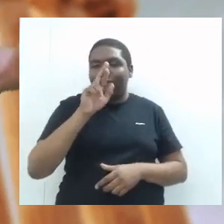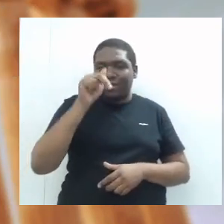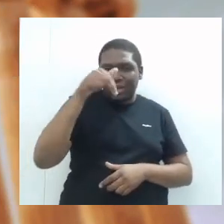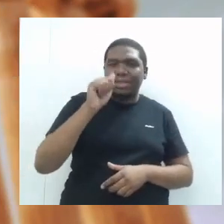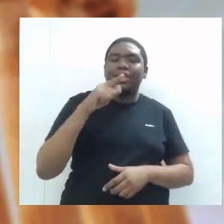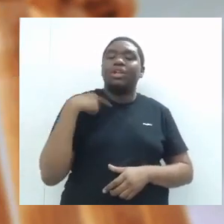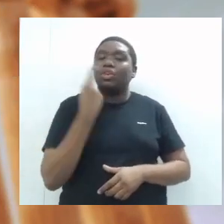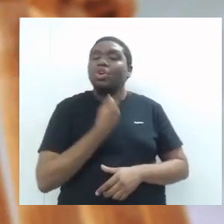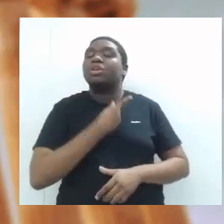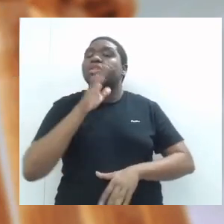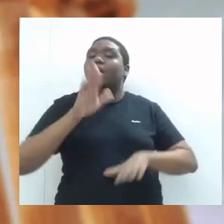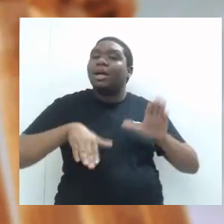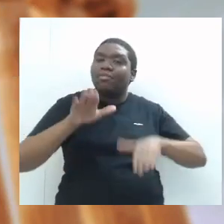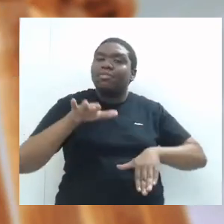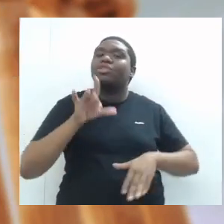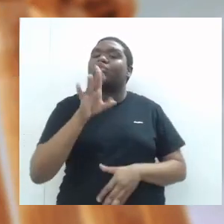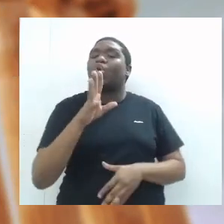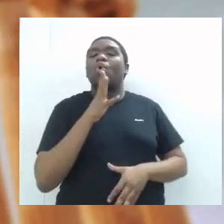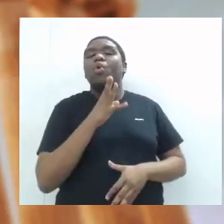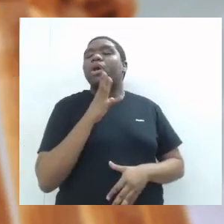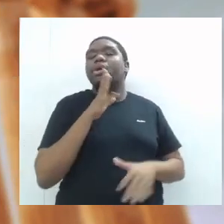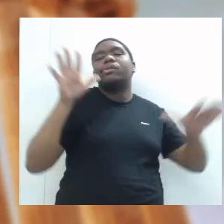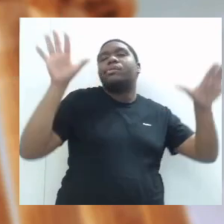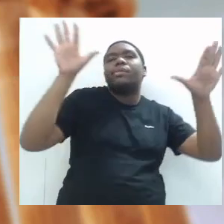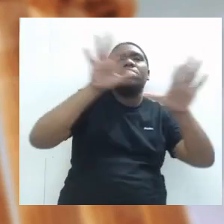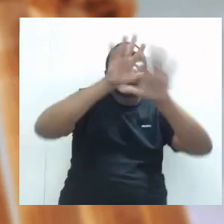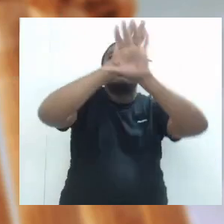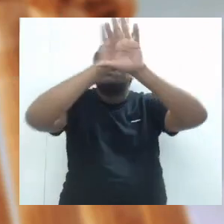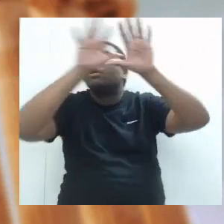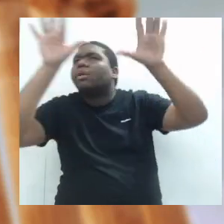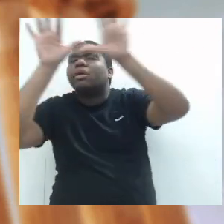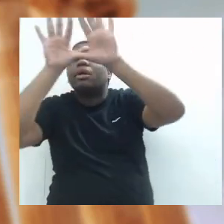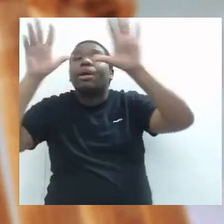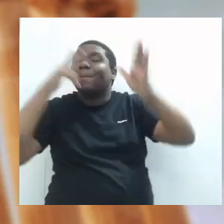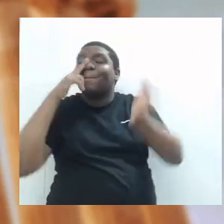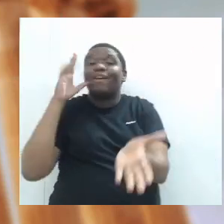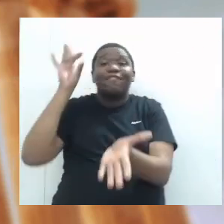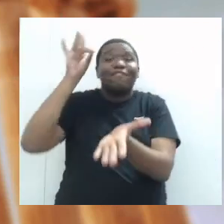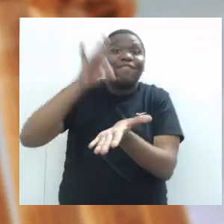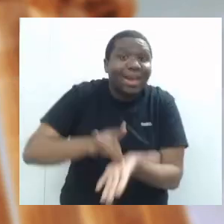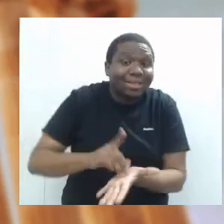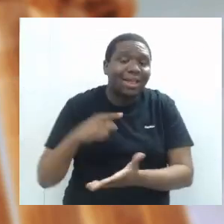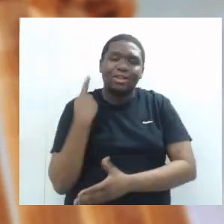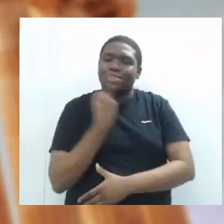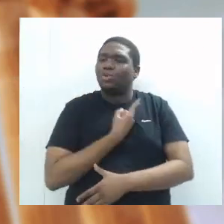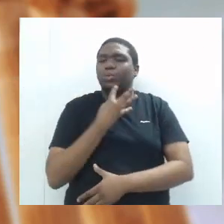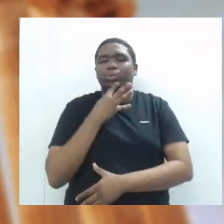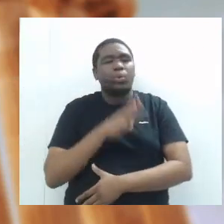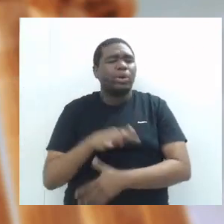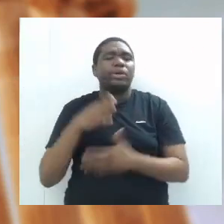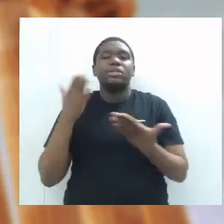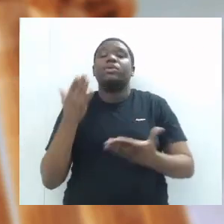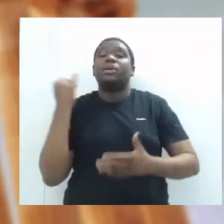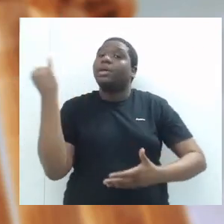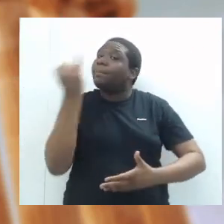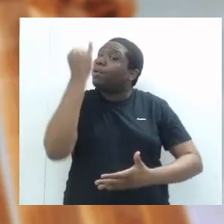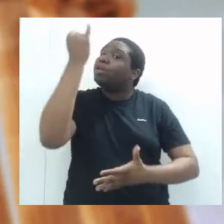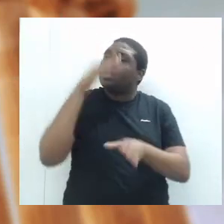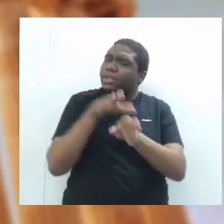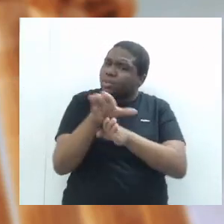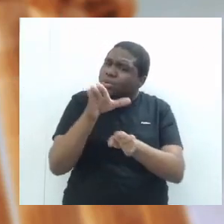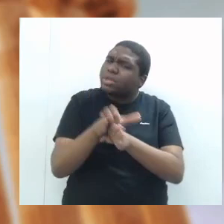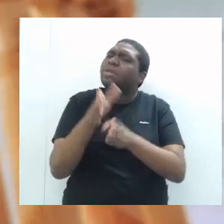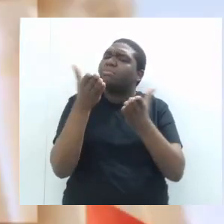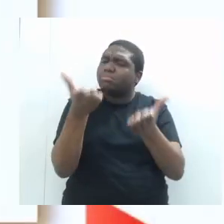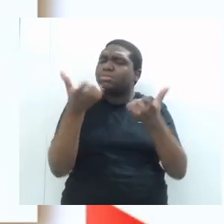muitas vezes só conhecemos a sombra e não a realidade total. Então é importante salientar isso. Na